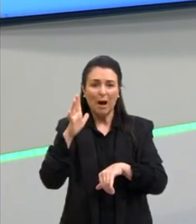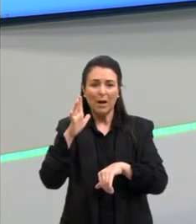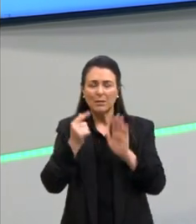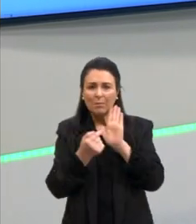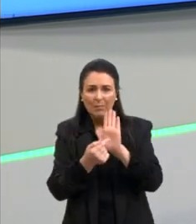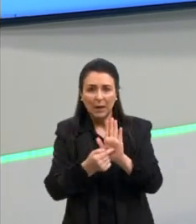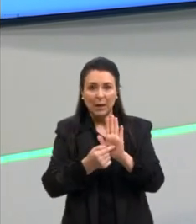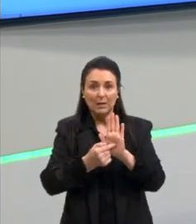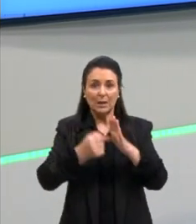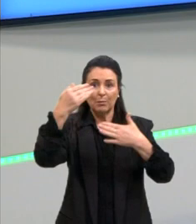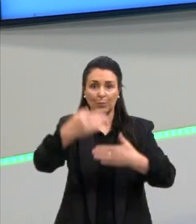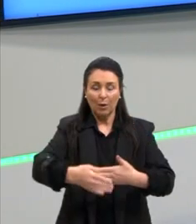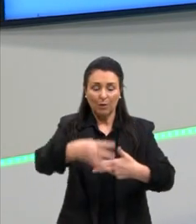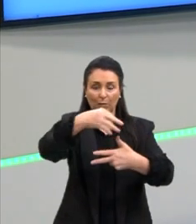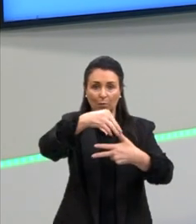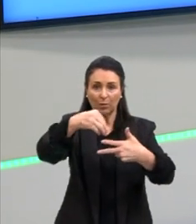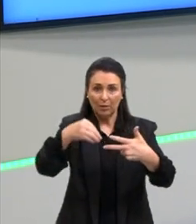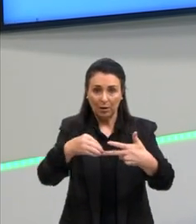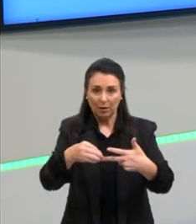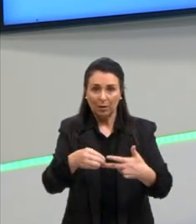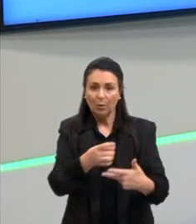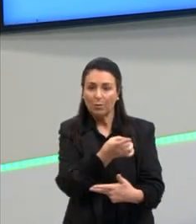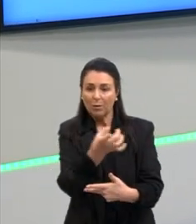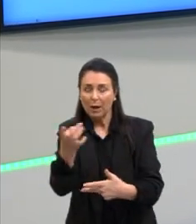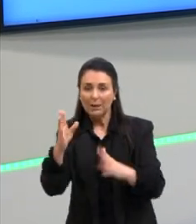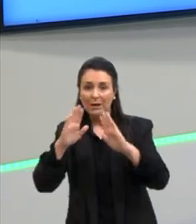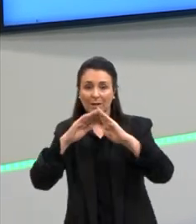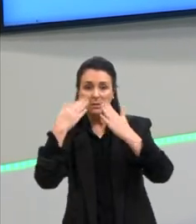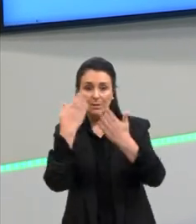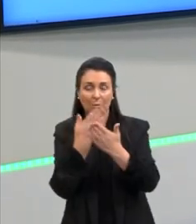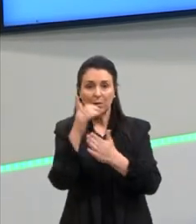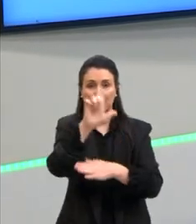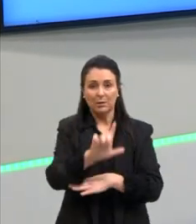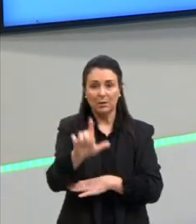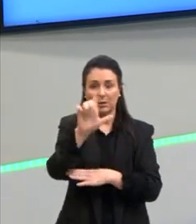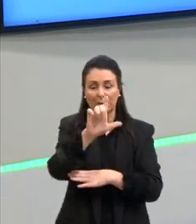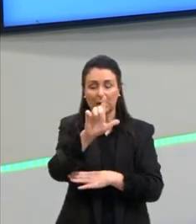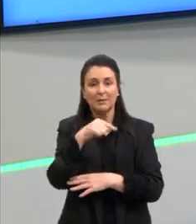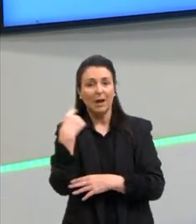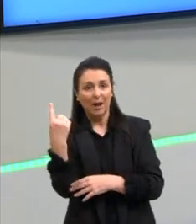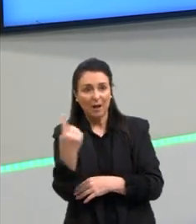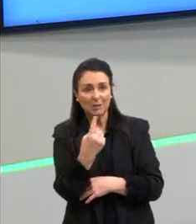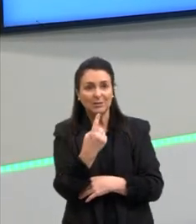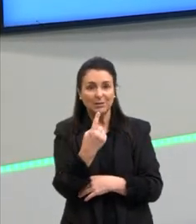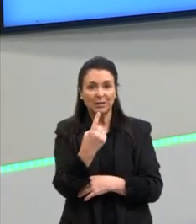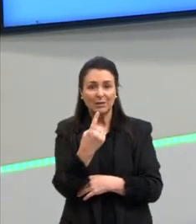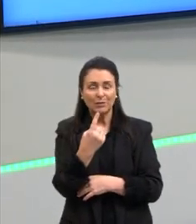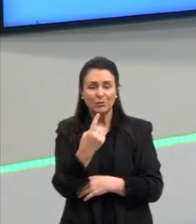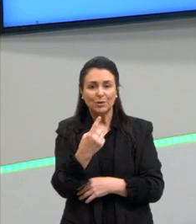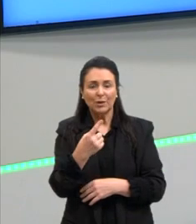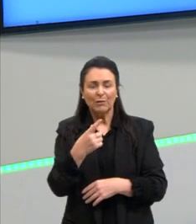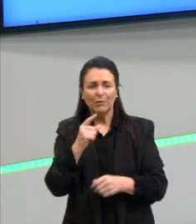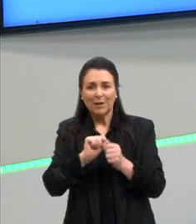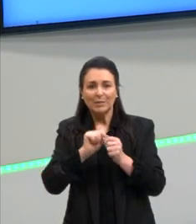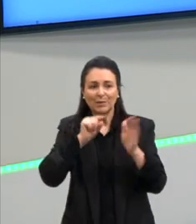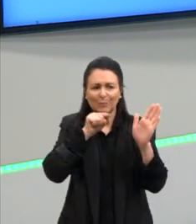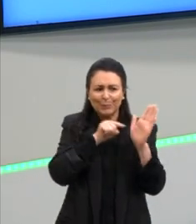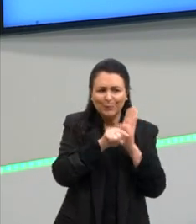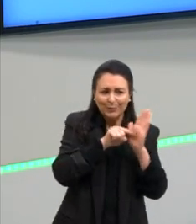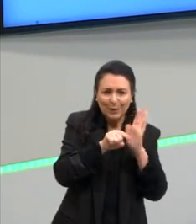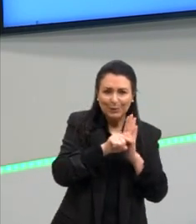mais cobrados no ENEM dentro de cada uma dessas escolas literárias para a gente poder trabalhar e vê aí umas questões